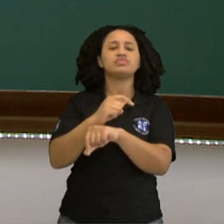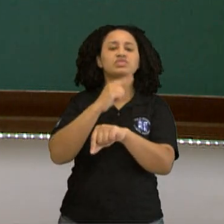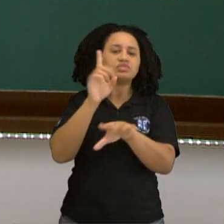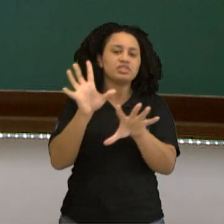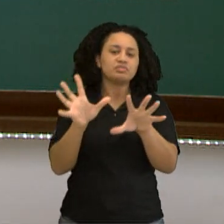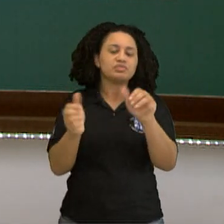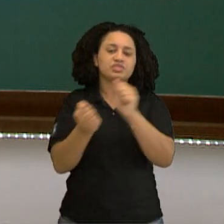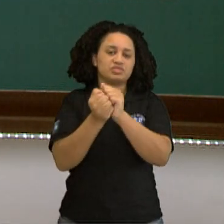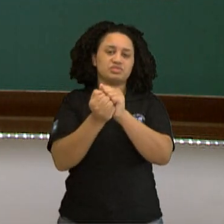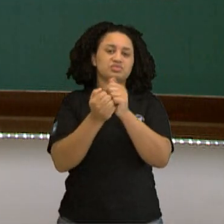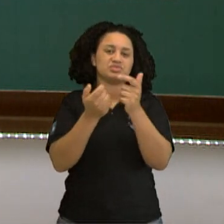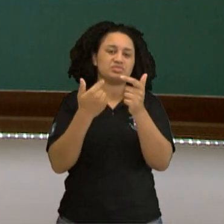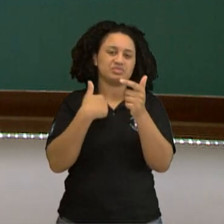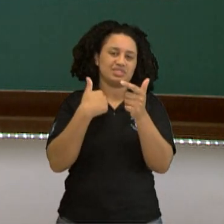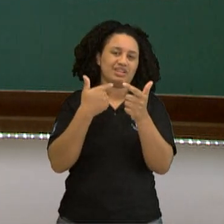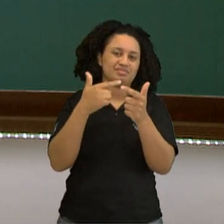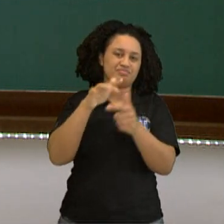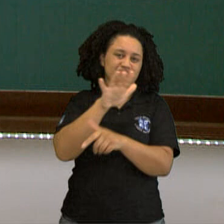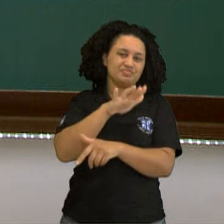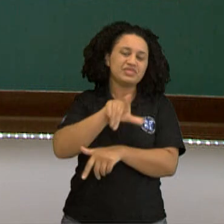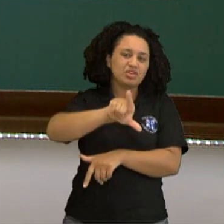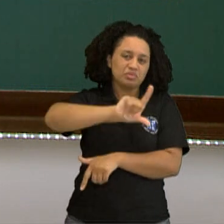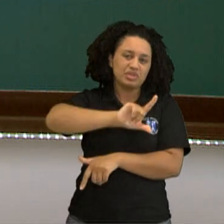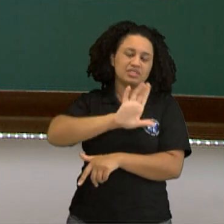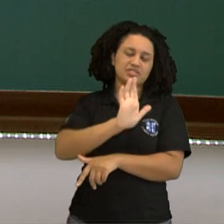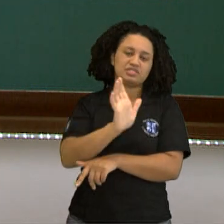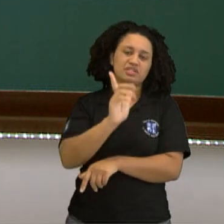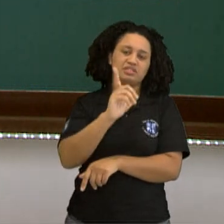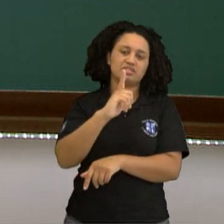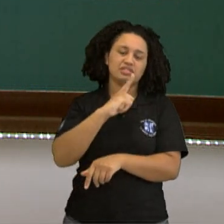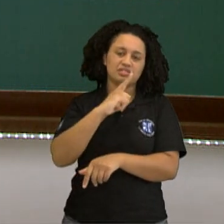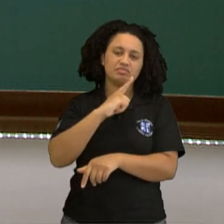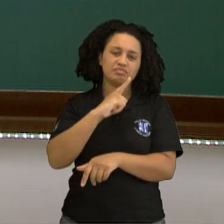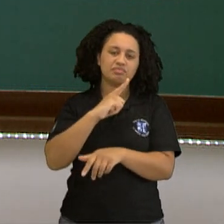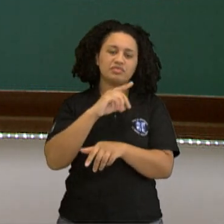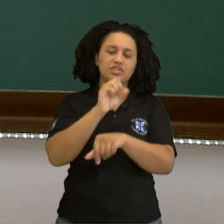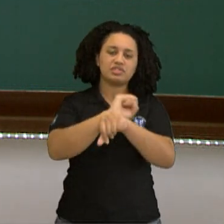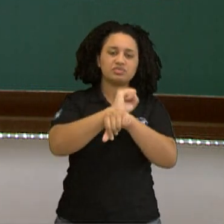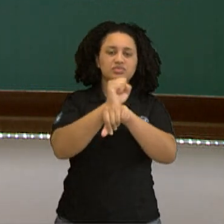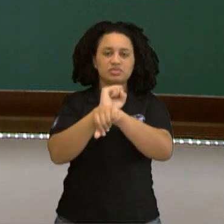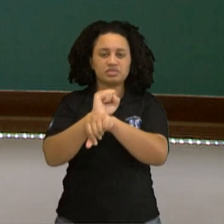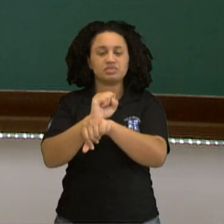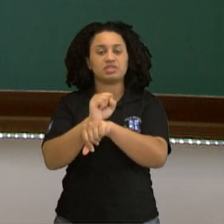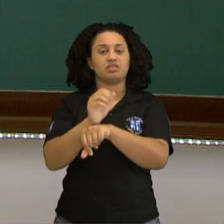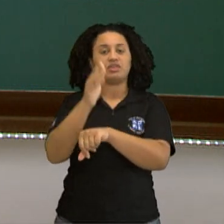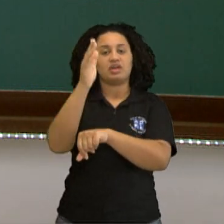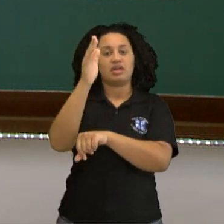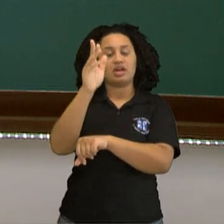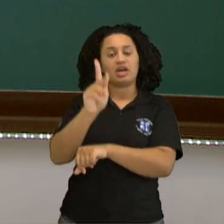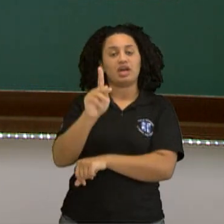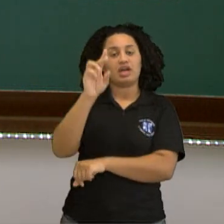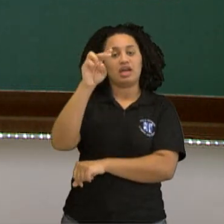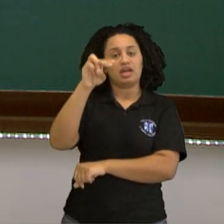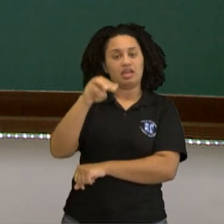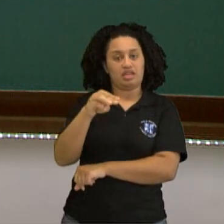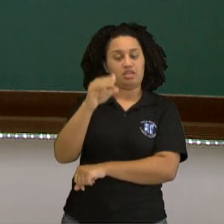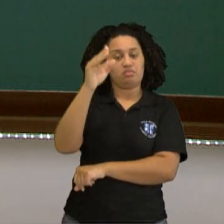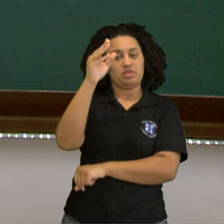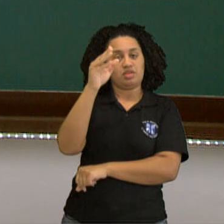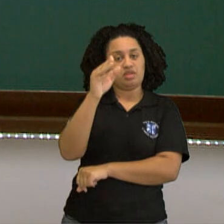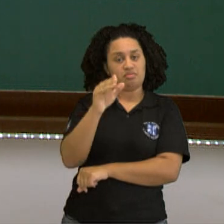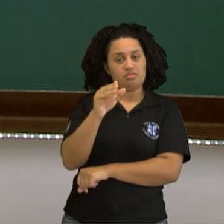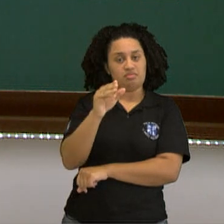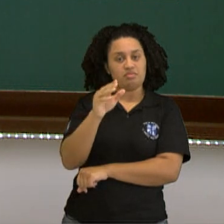2 segundos como foi na primeira situação. Então iria ficar, por exemplo, quilômetros por hora barra segundo. Ou seja, a cada 1